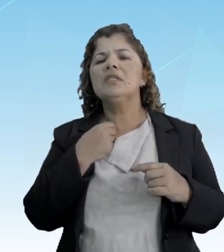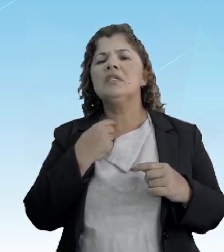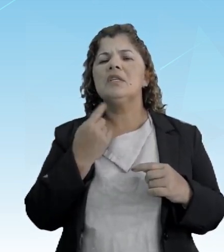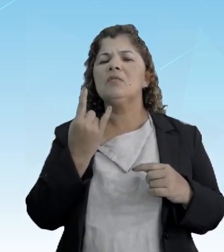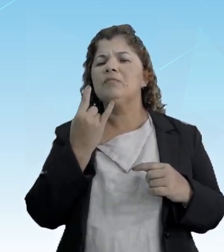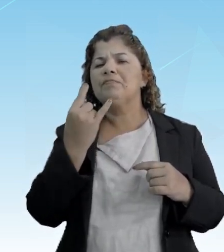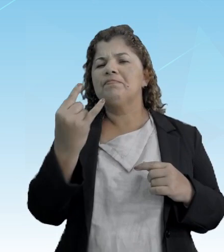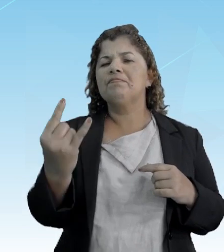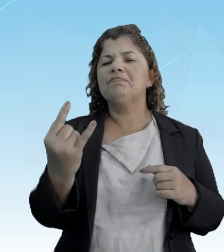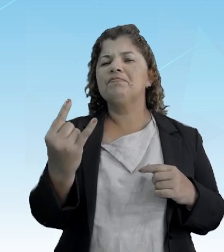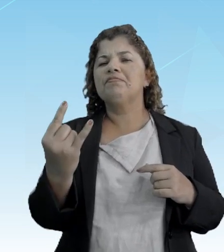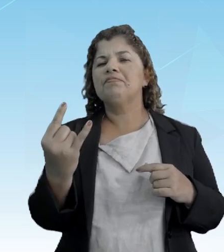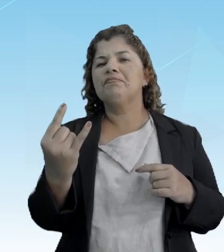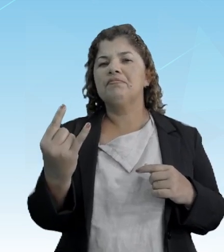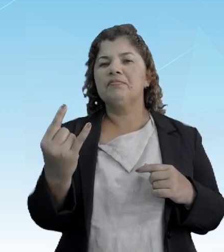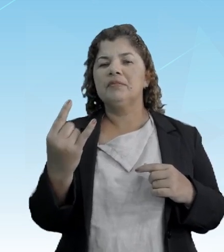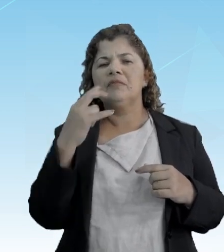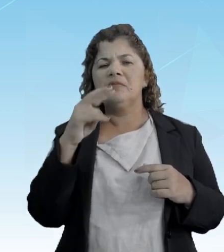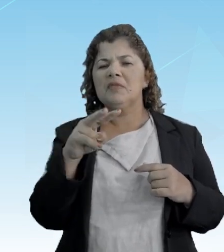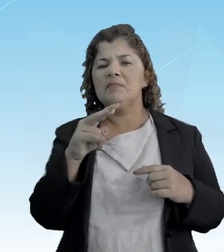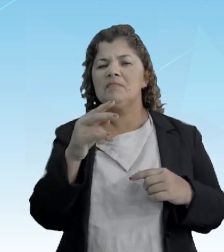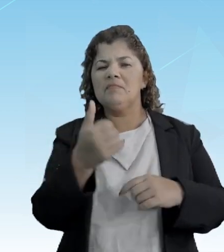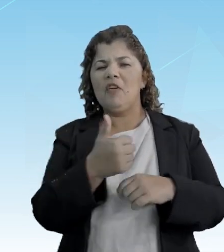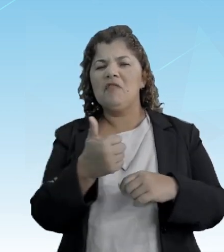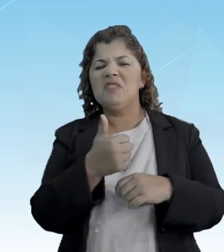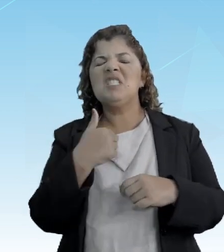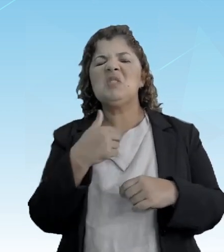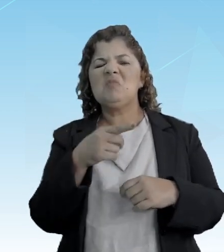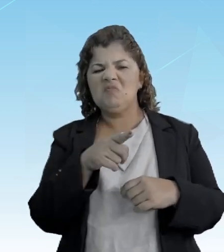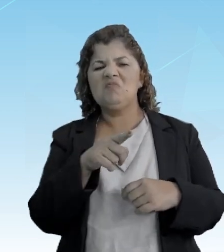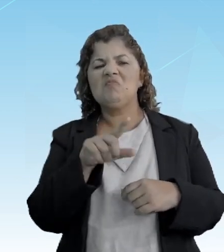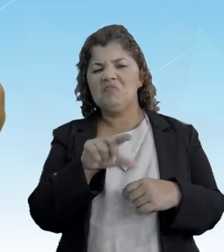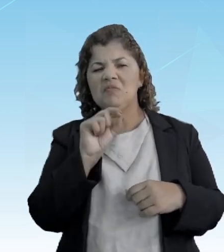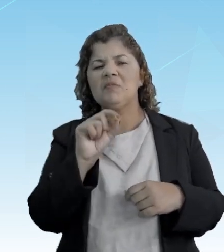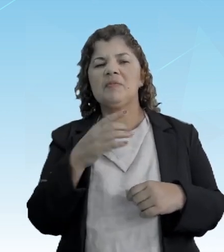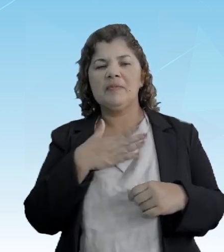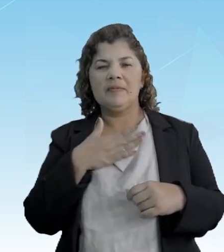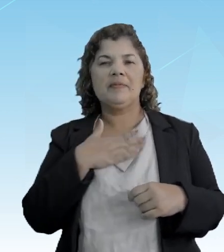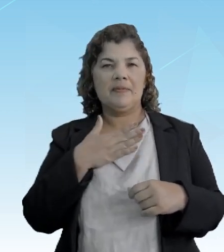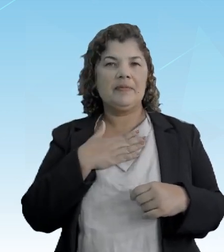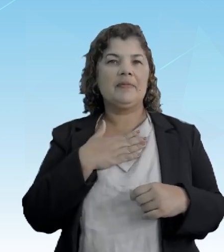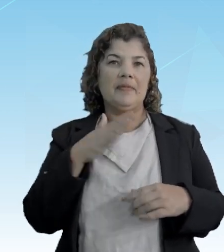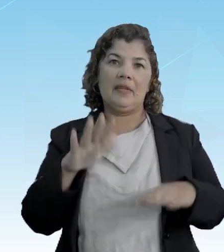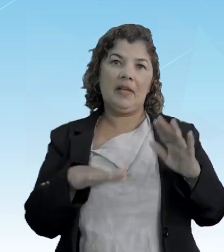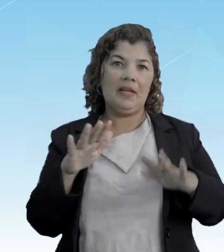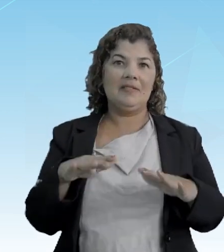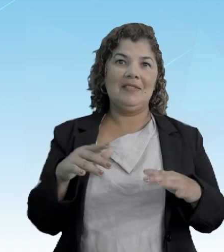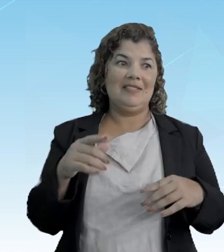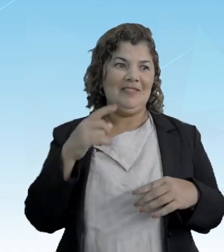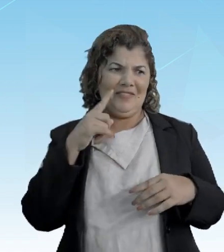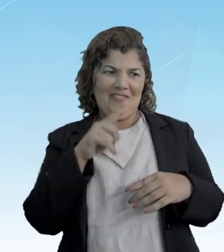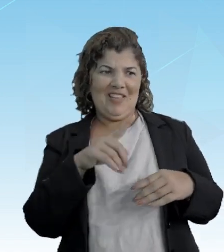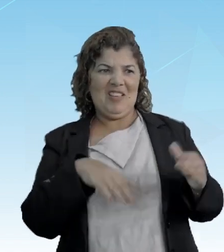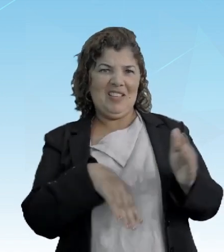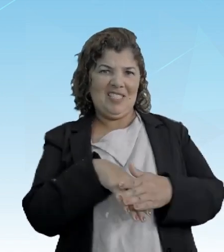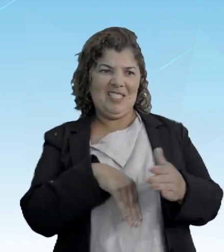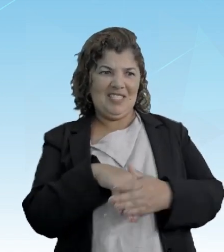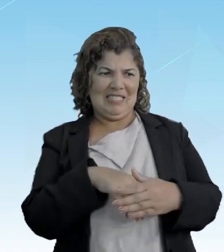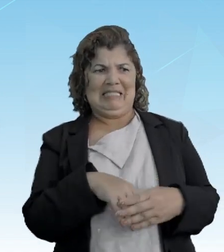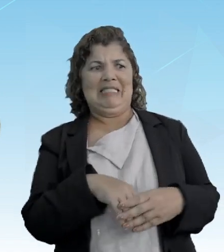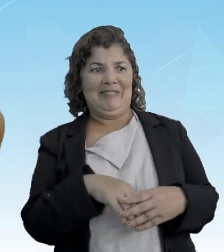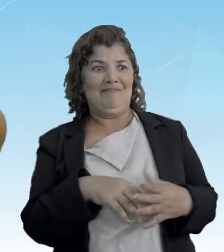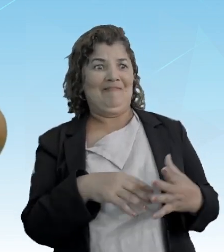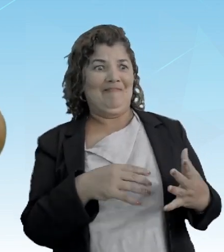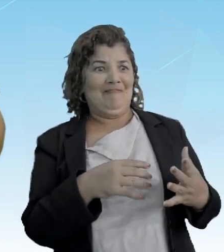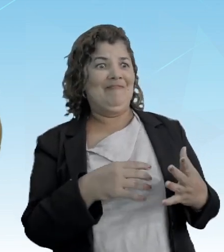que eu olho uma profissão e eu digo, eu quero ter essa profissão. É claro que a gente fica muito animado com jogadores de futebol, a gente fica